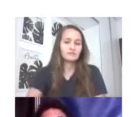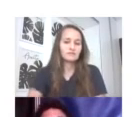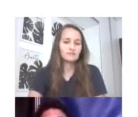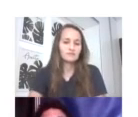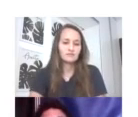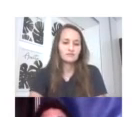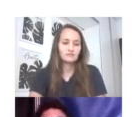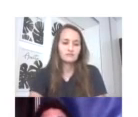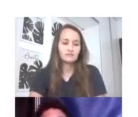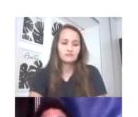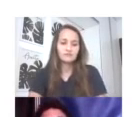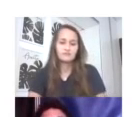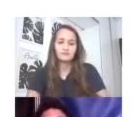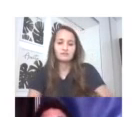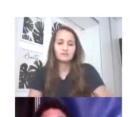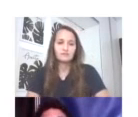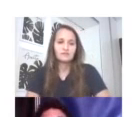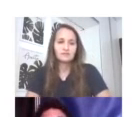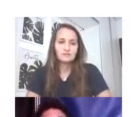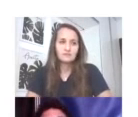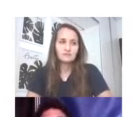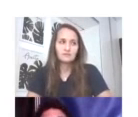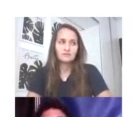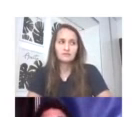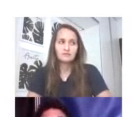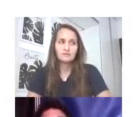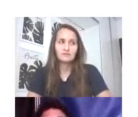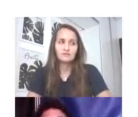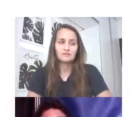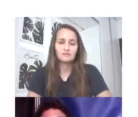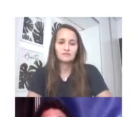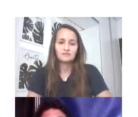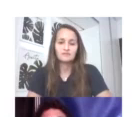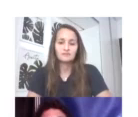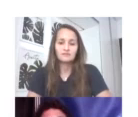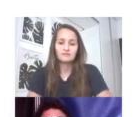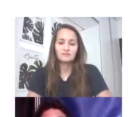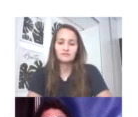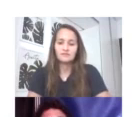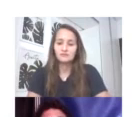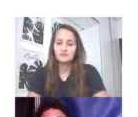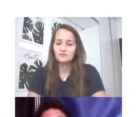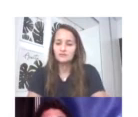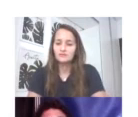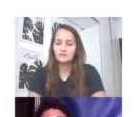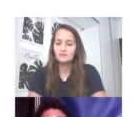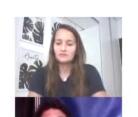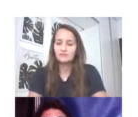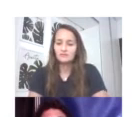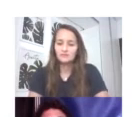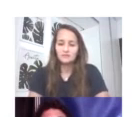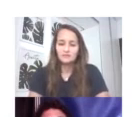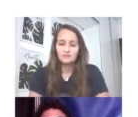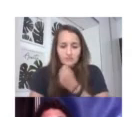né, que é uma estrutura planejada e destinada para um ensino totalmente virtual em ambientes de